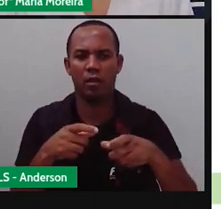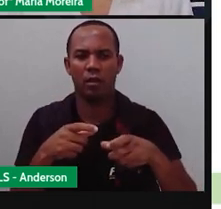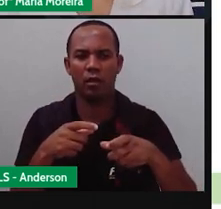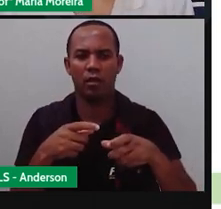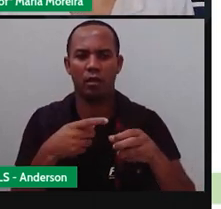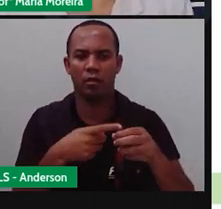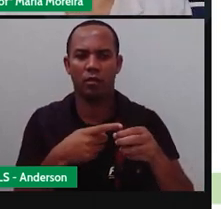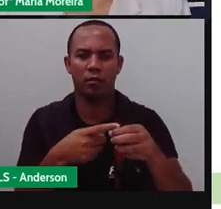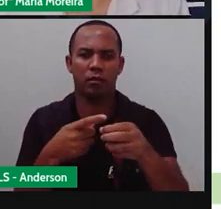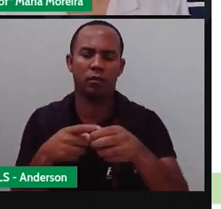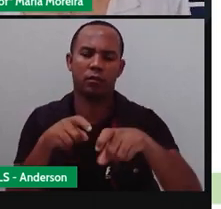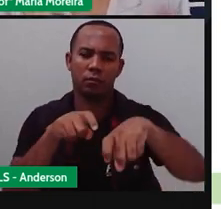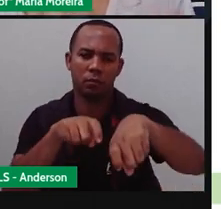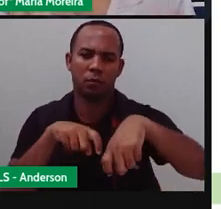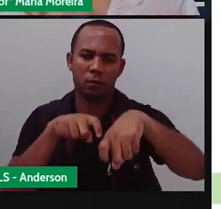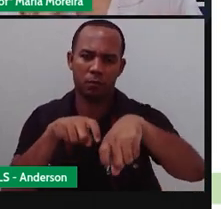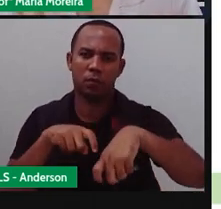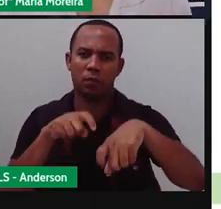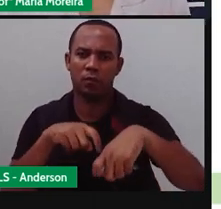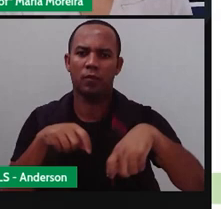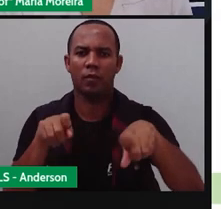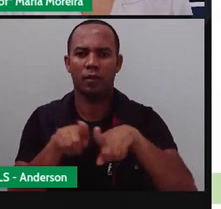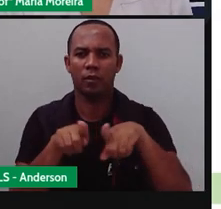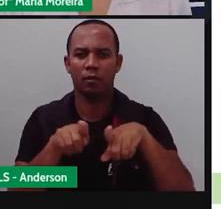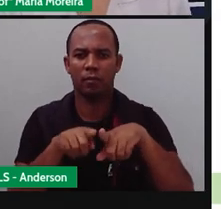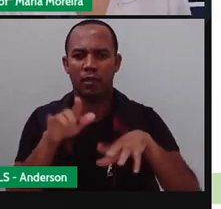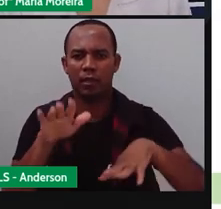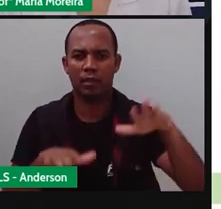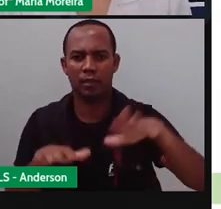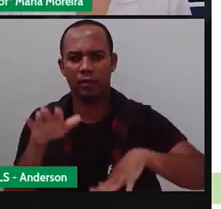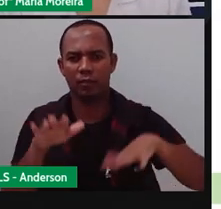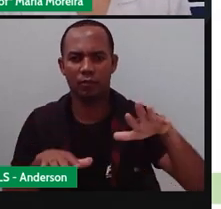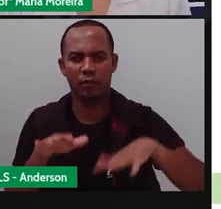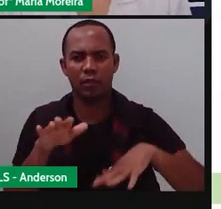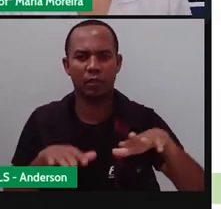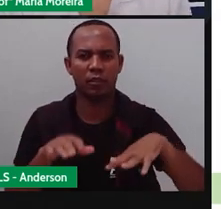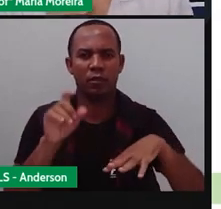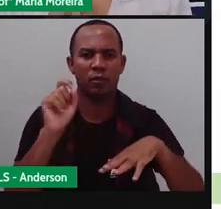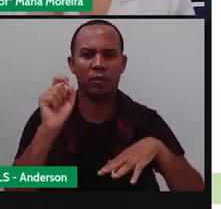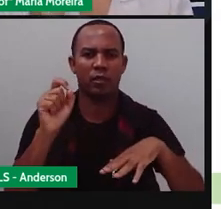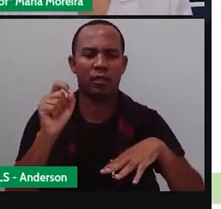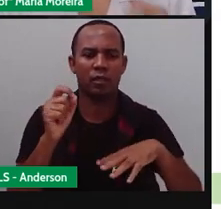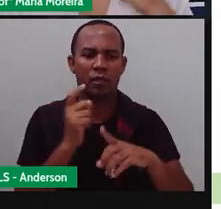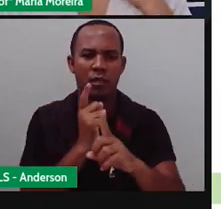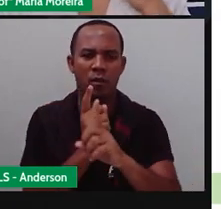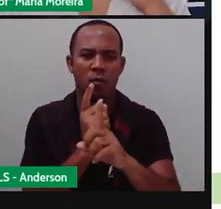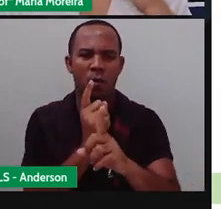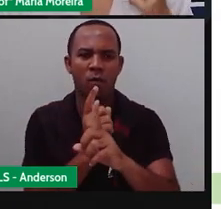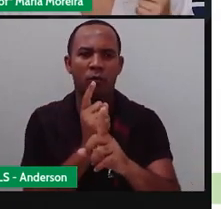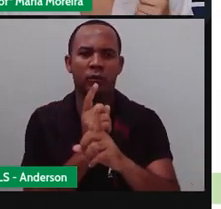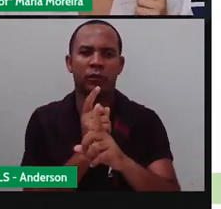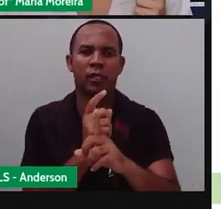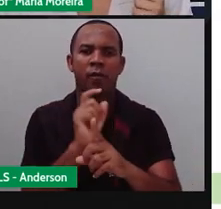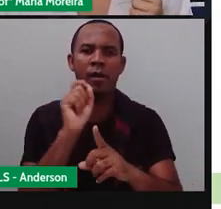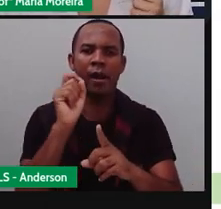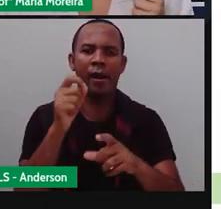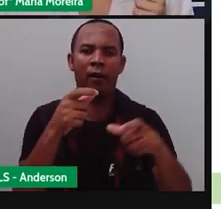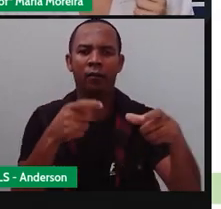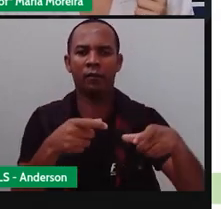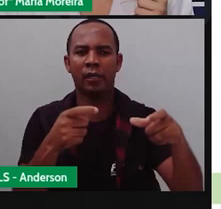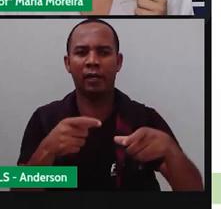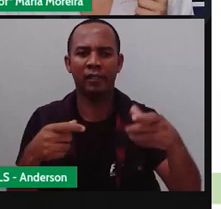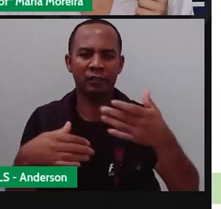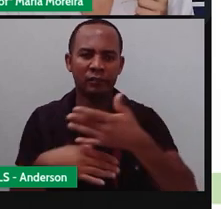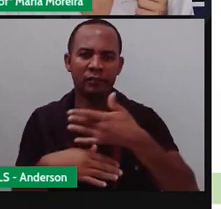né E às vezes a gente encontra em um trator na zona urbana não então a gente vai conversar aqui sobre isso